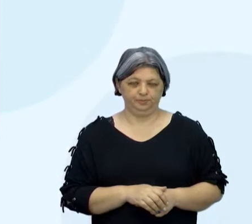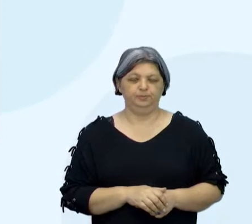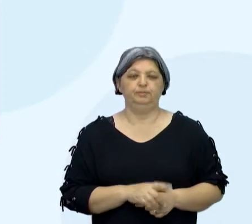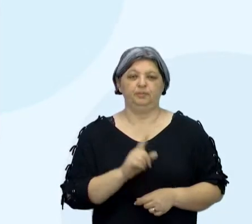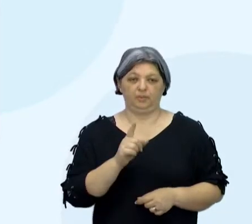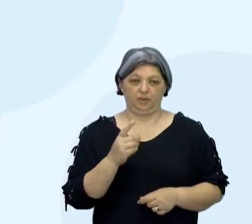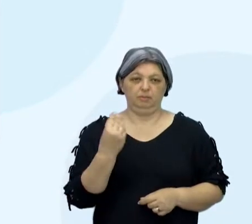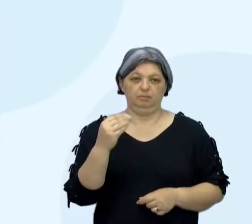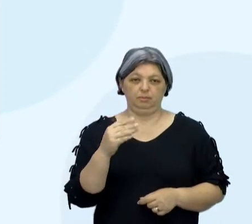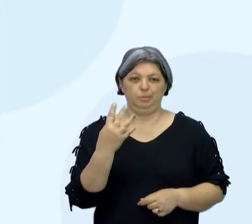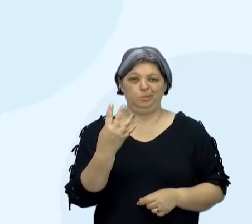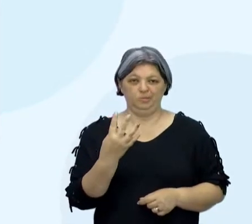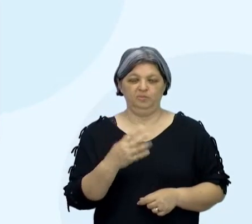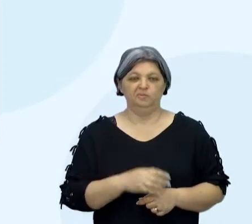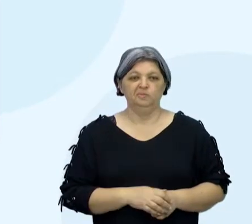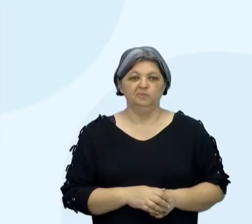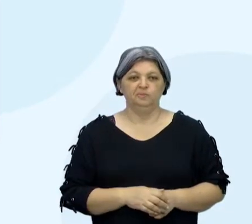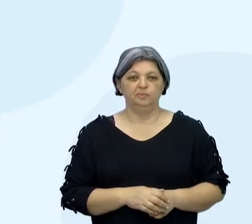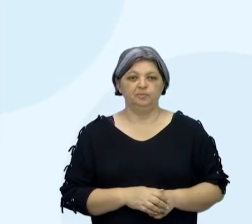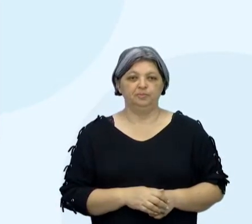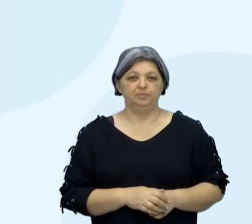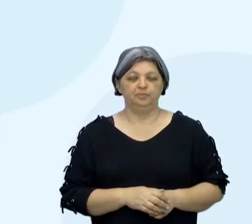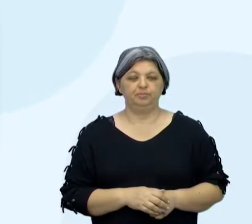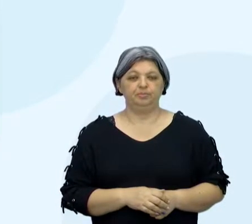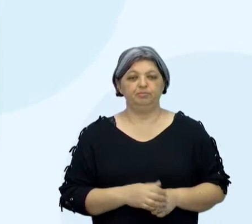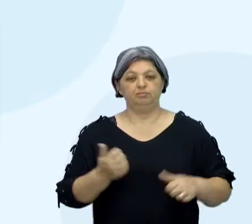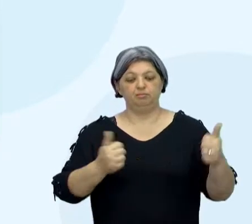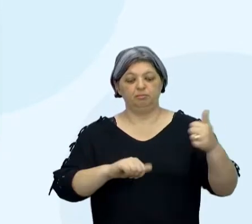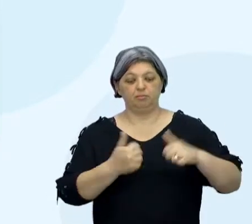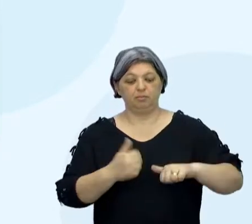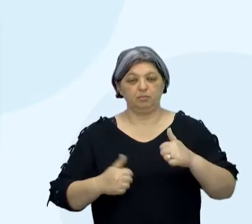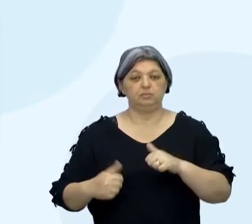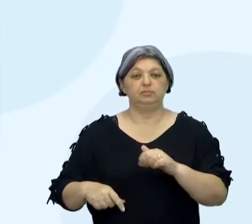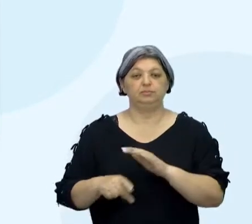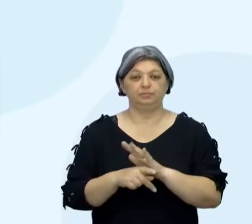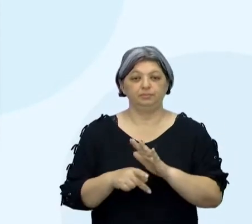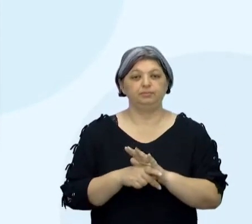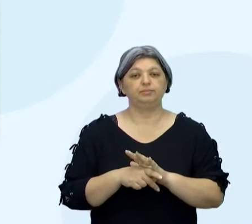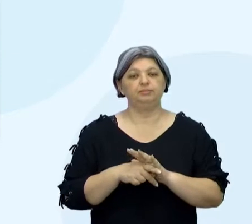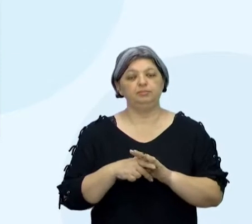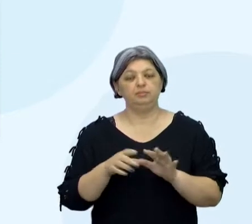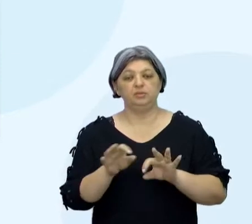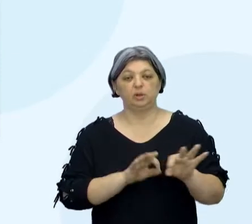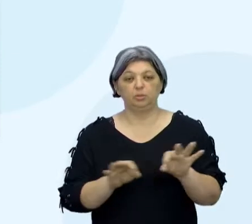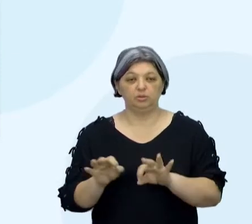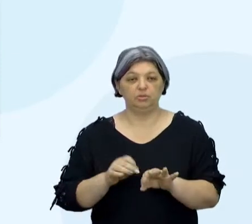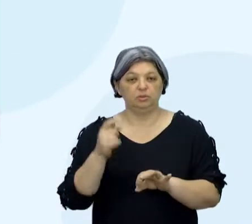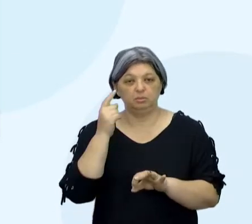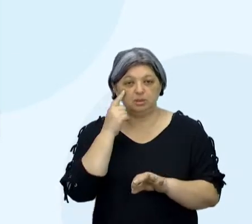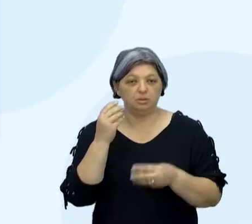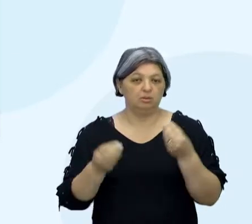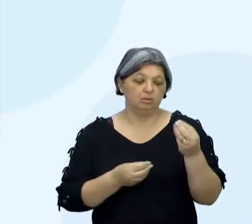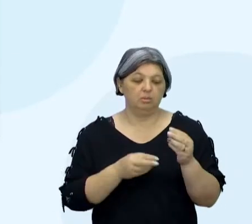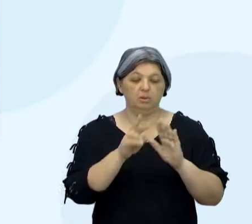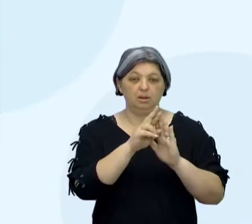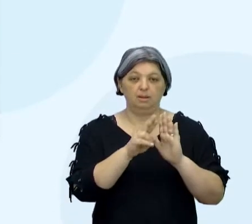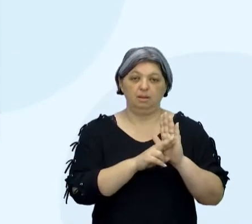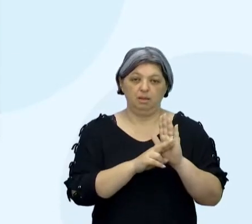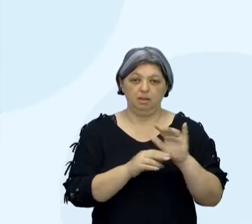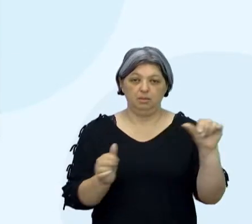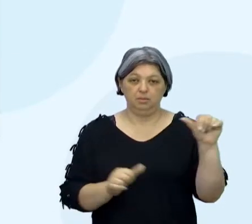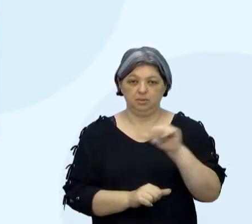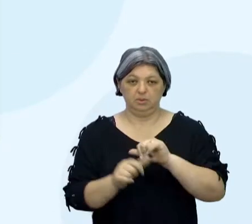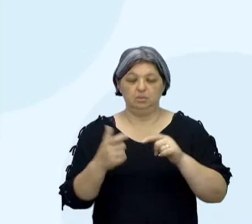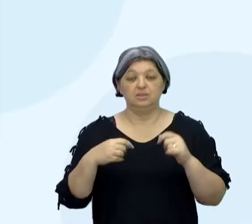4. A gente faz a leitura analítica, resgata os projetos, faz o planejamento, pensa em formalizar as regras. Aí a gente